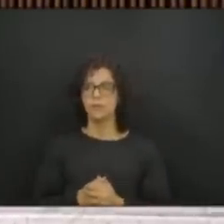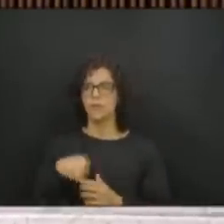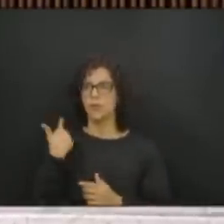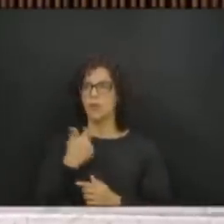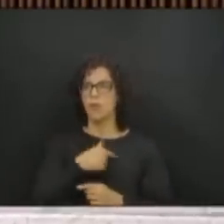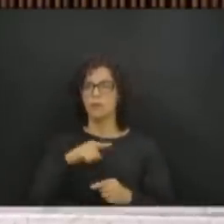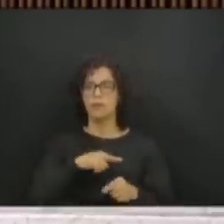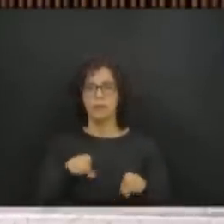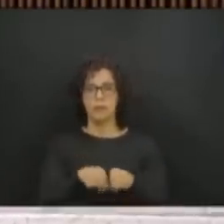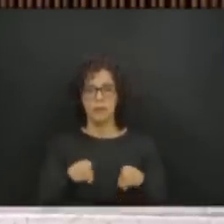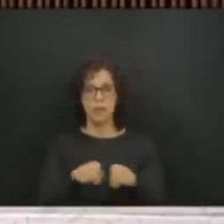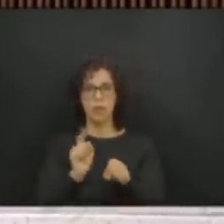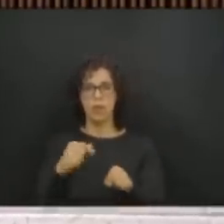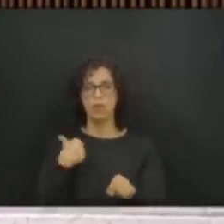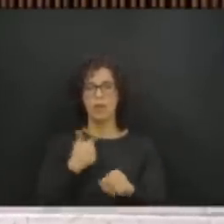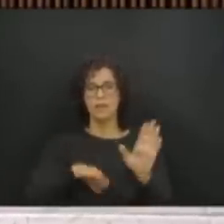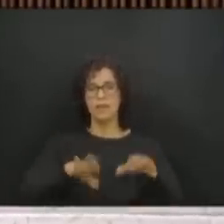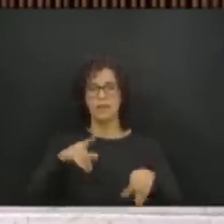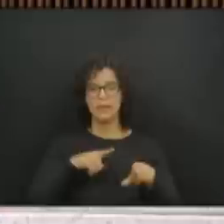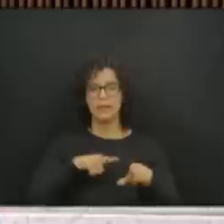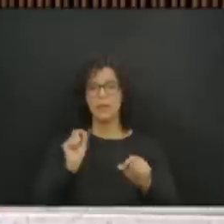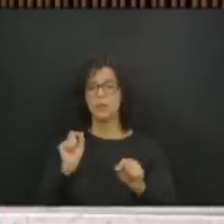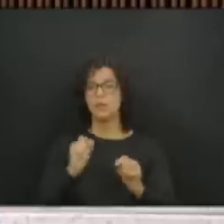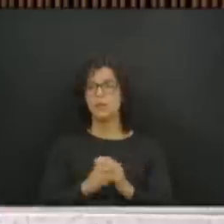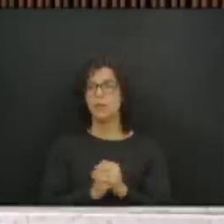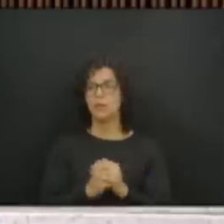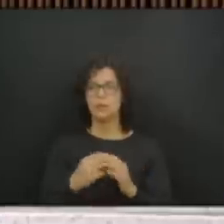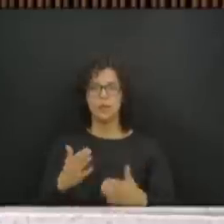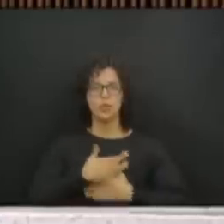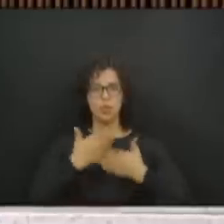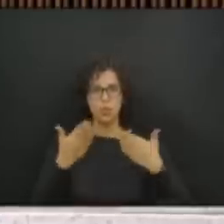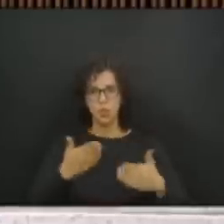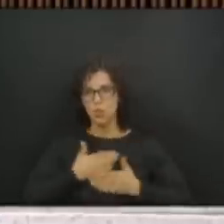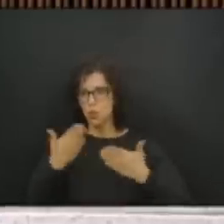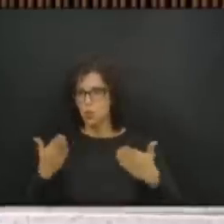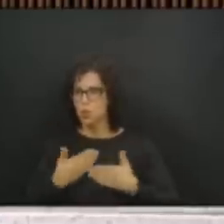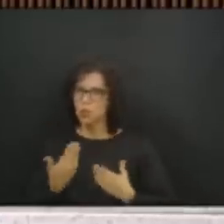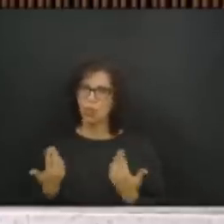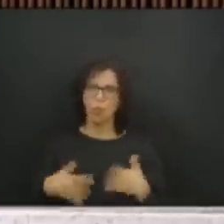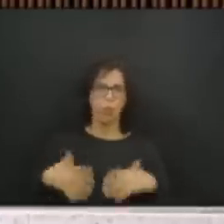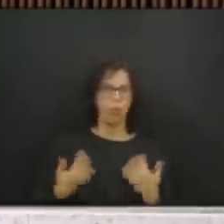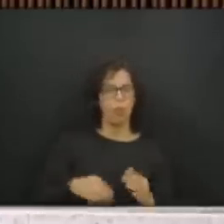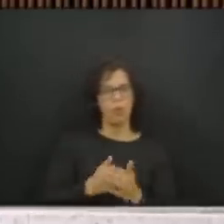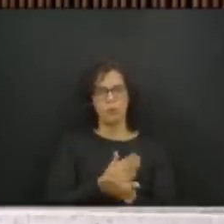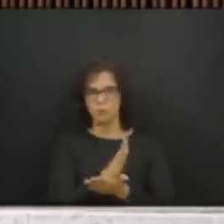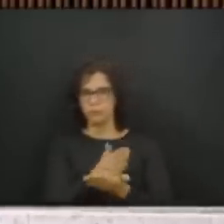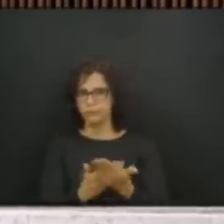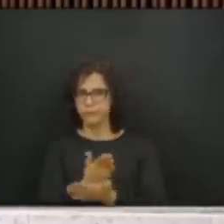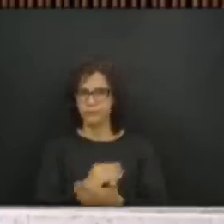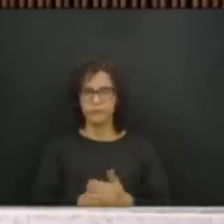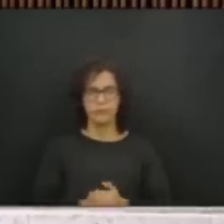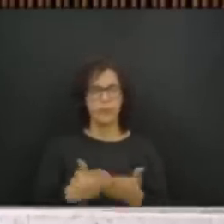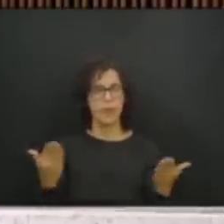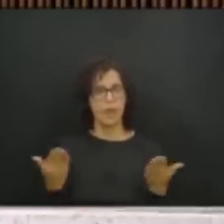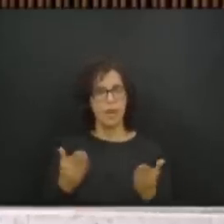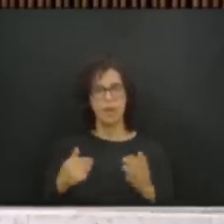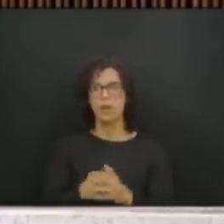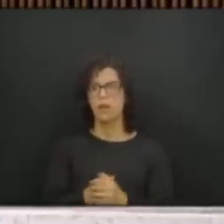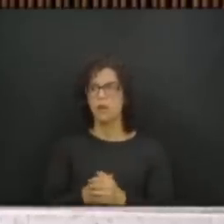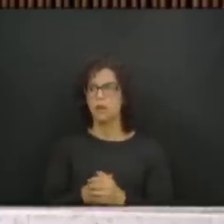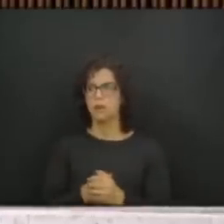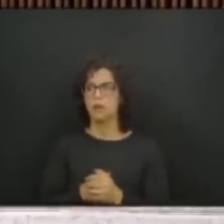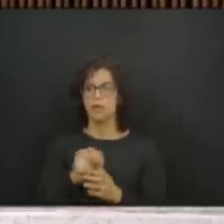acabamos tendo algumas vezes mais surpresa e surpresa extremamente desagradáveis esta